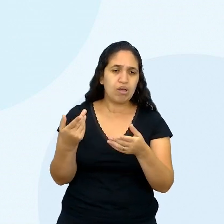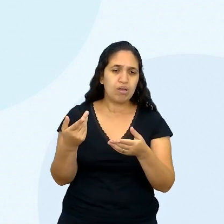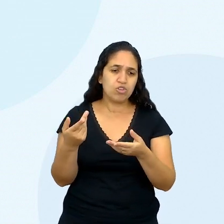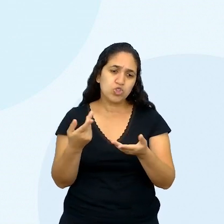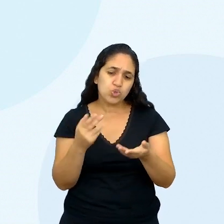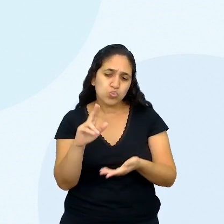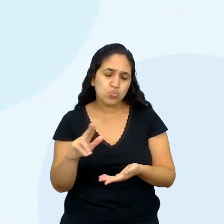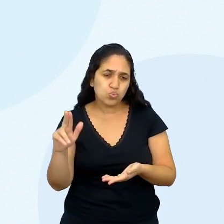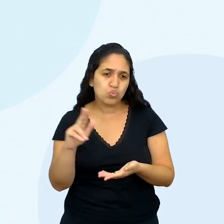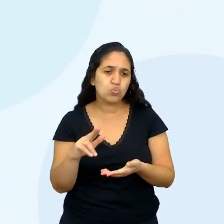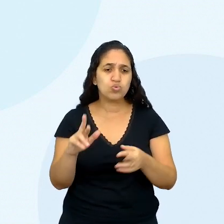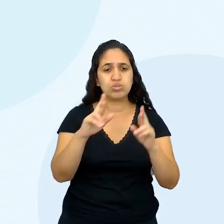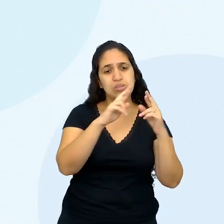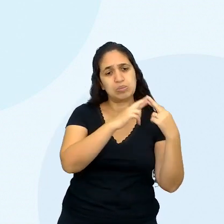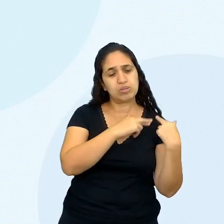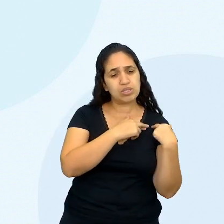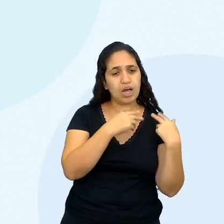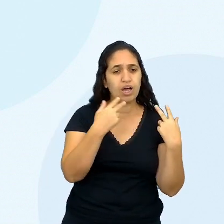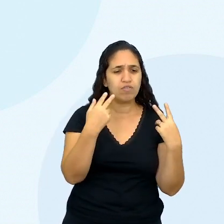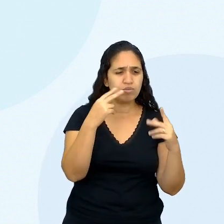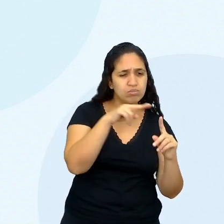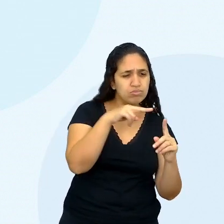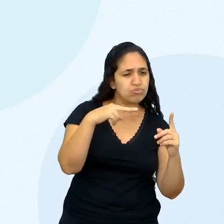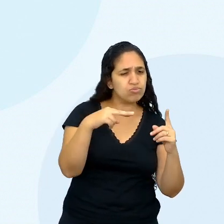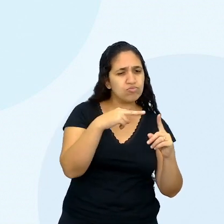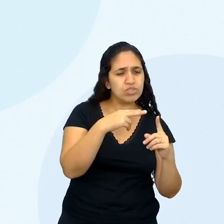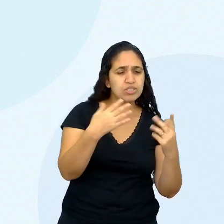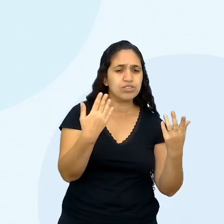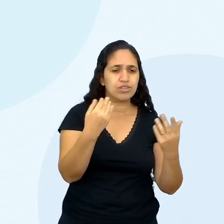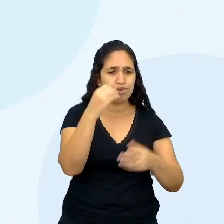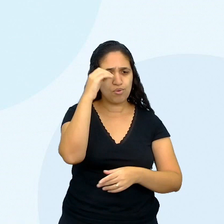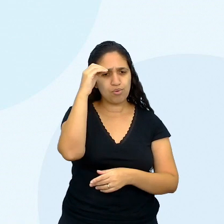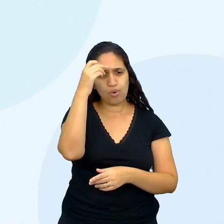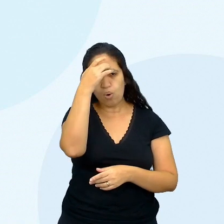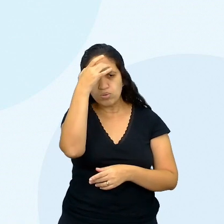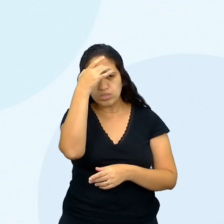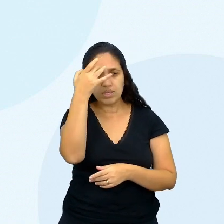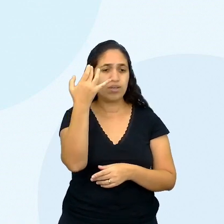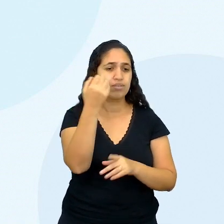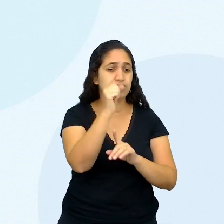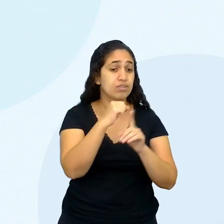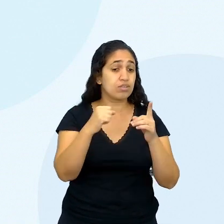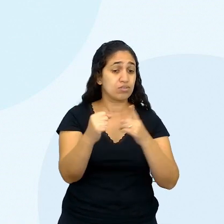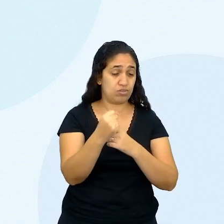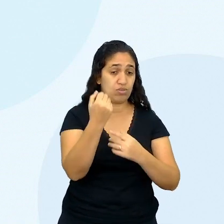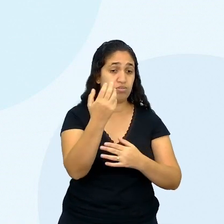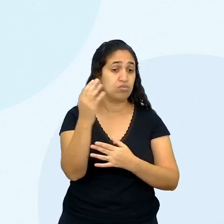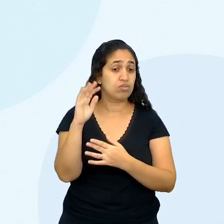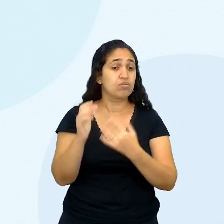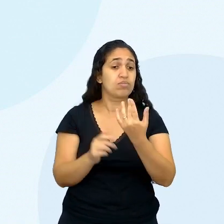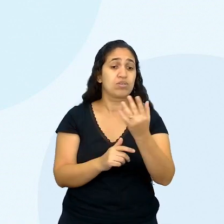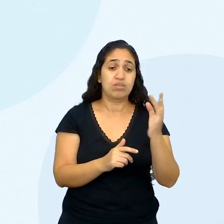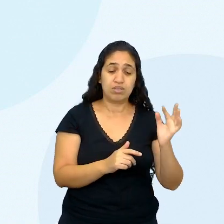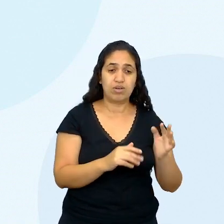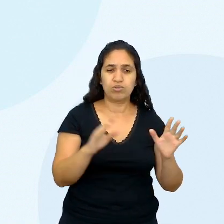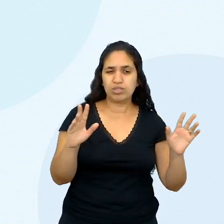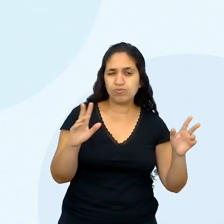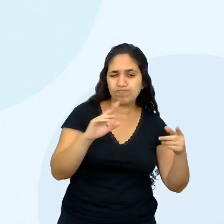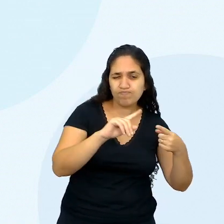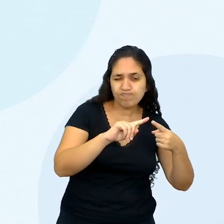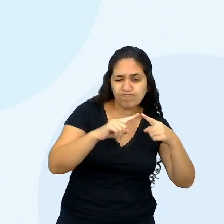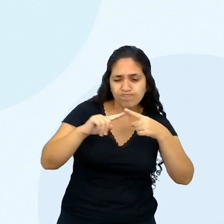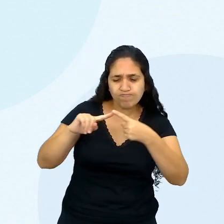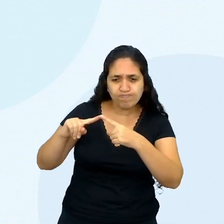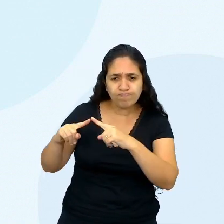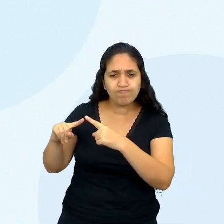responsável, do ponto de vista, né, de decisões que promovam a consciência socioambiental. Então, a gente consegue amarrar toda